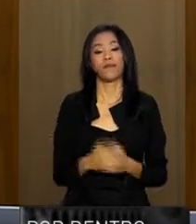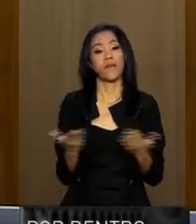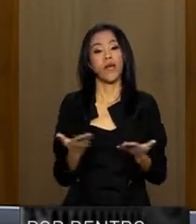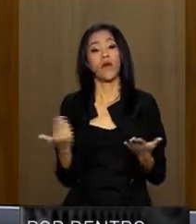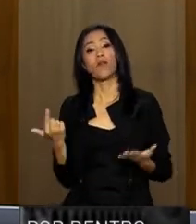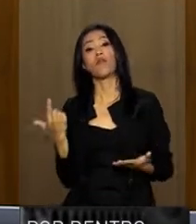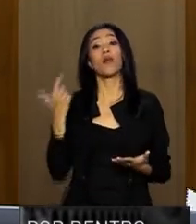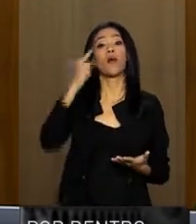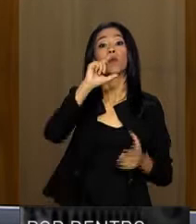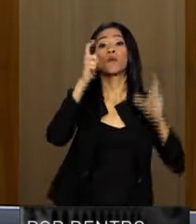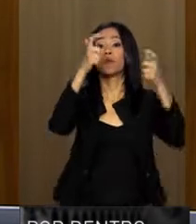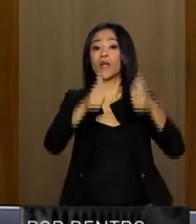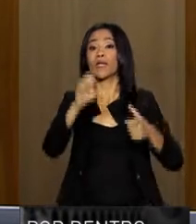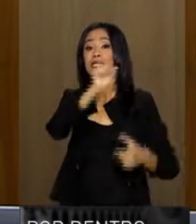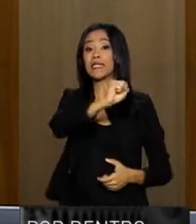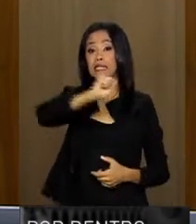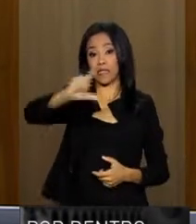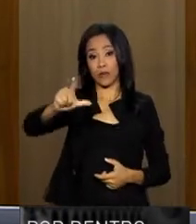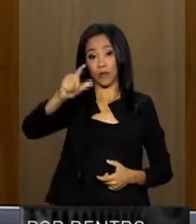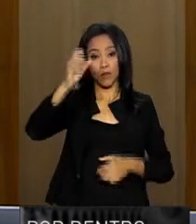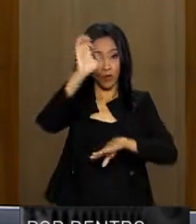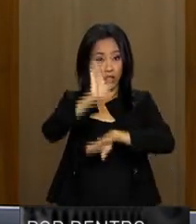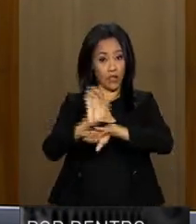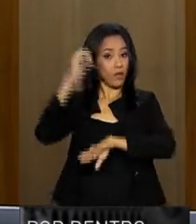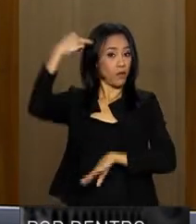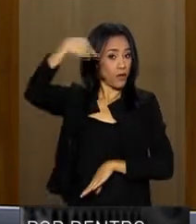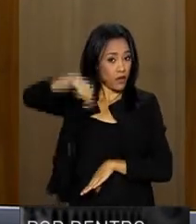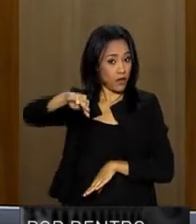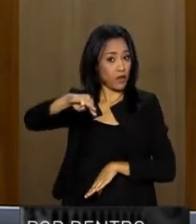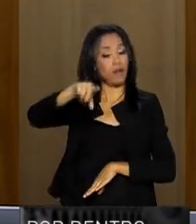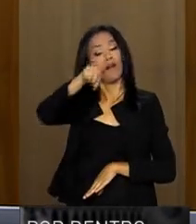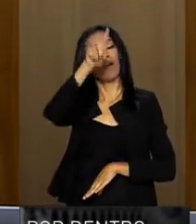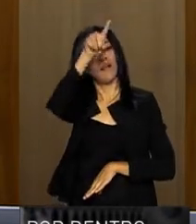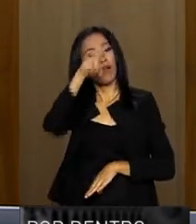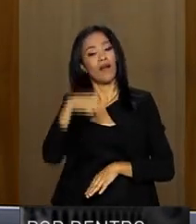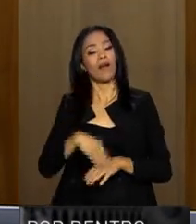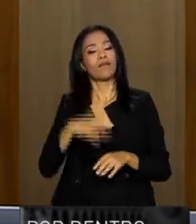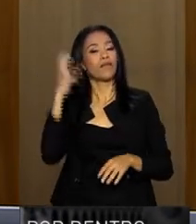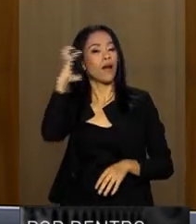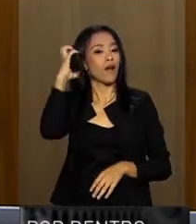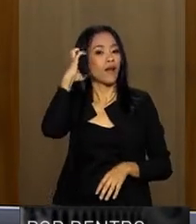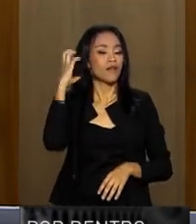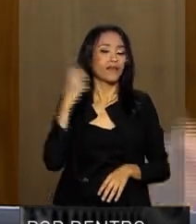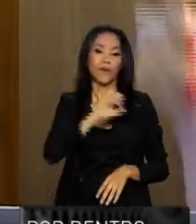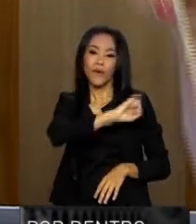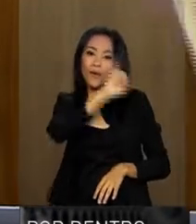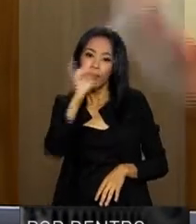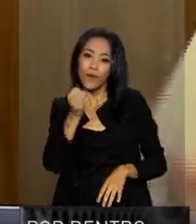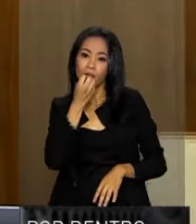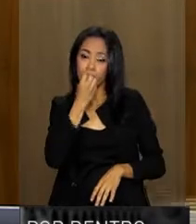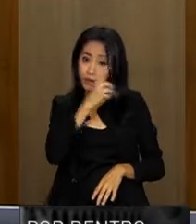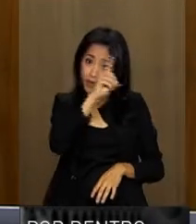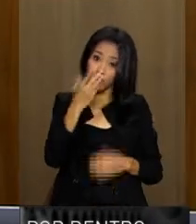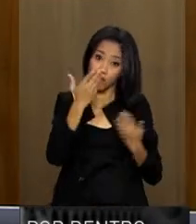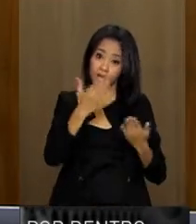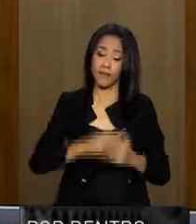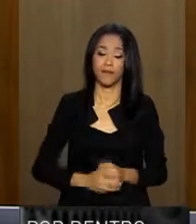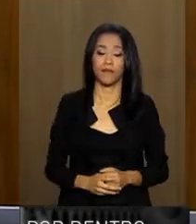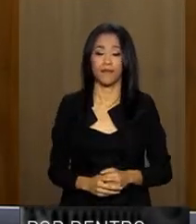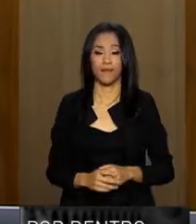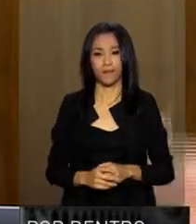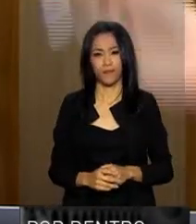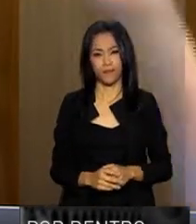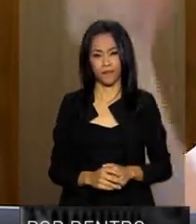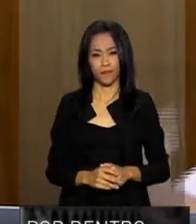agora até são luis no maranhão vamos conversar com o roberto fernandes da central de notícias do maranhão o humberto muito bom dia pra você